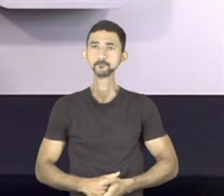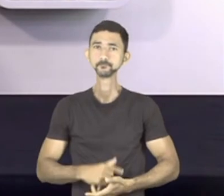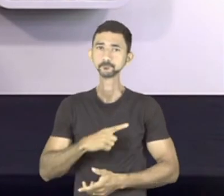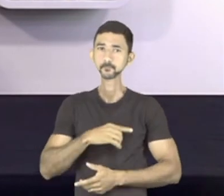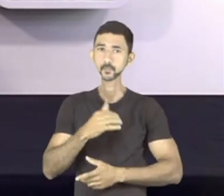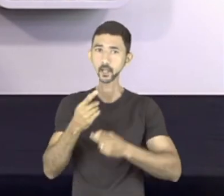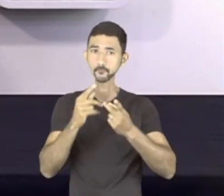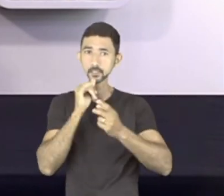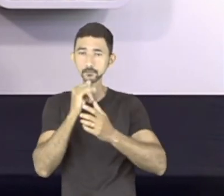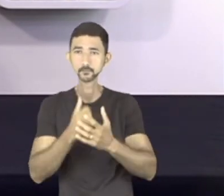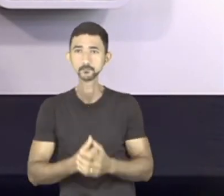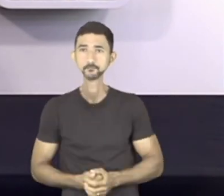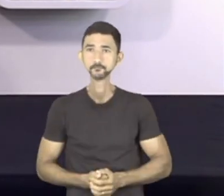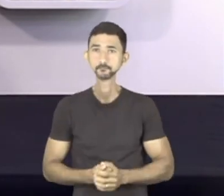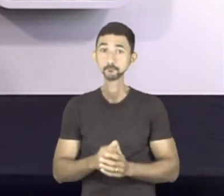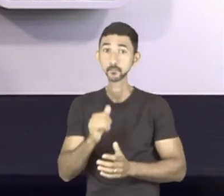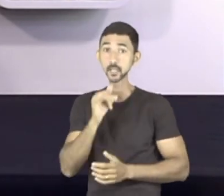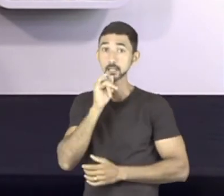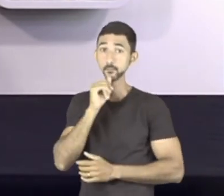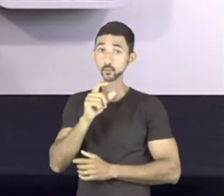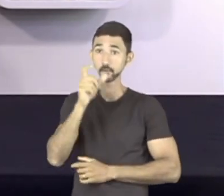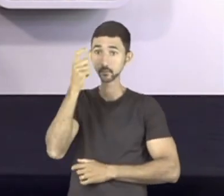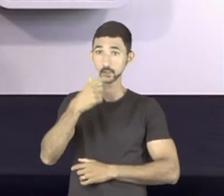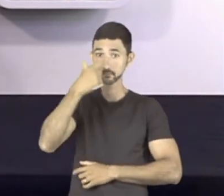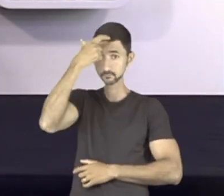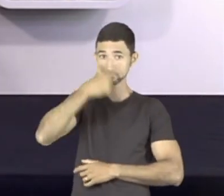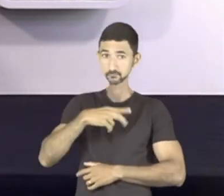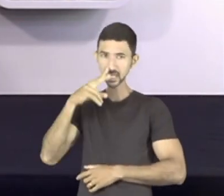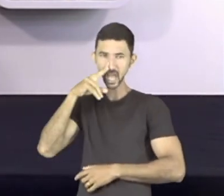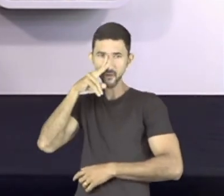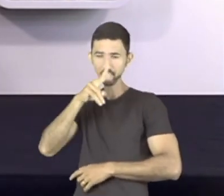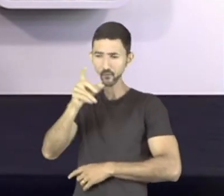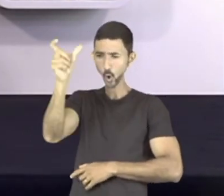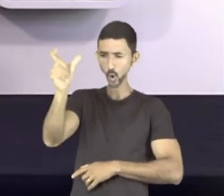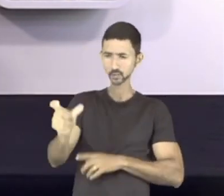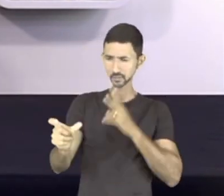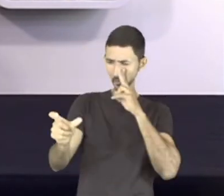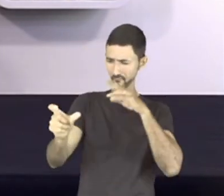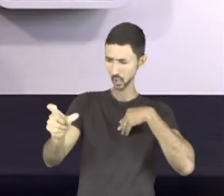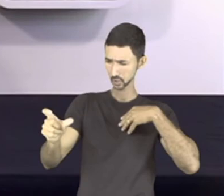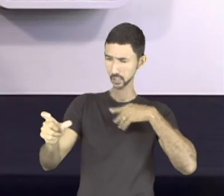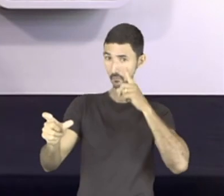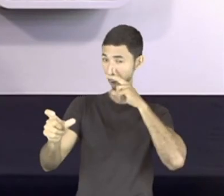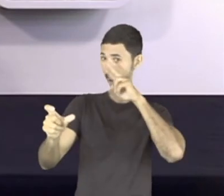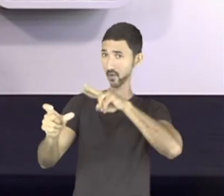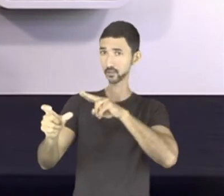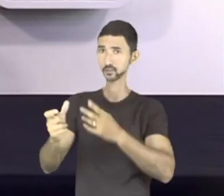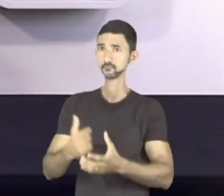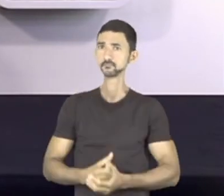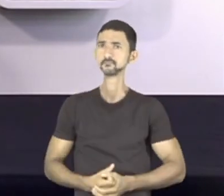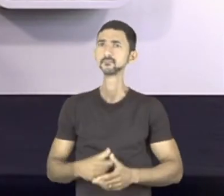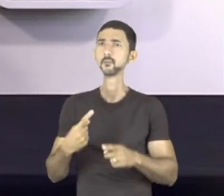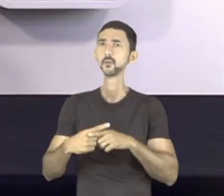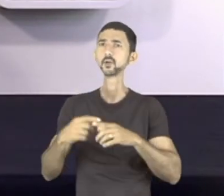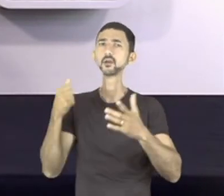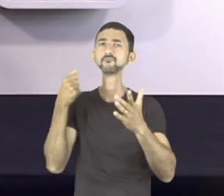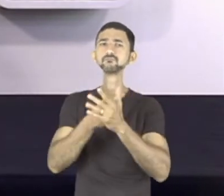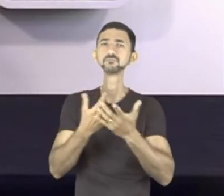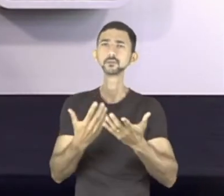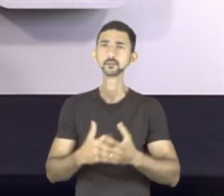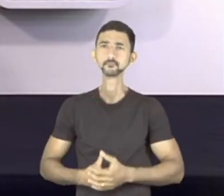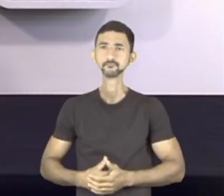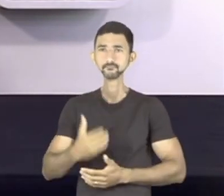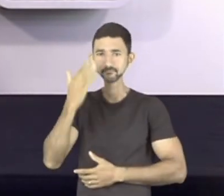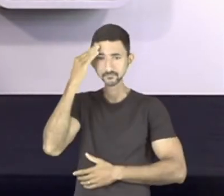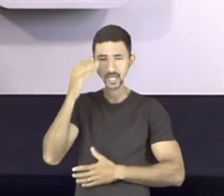Existe um ditado que diz: se você é mais forte que o seu adversário, que o seu oponente, por que você vai lutar